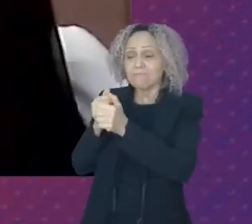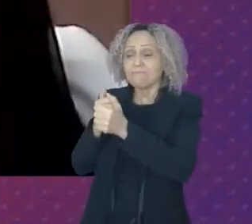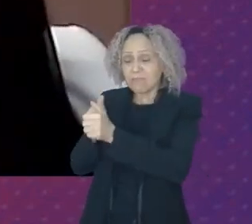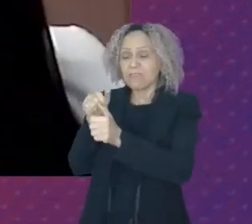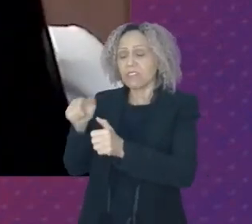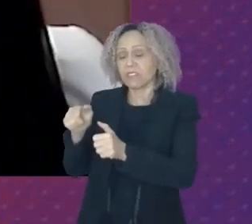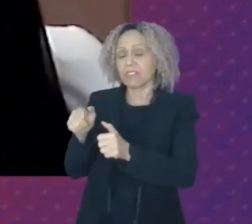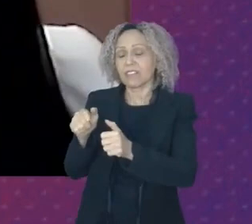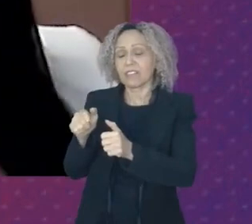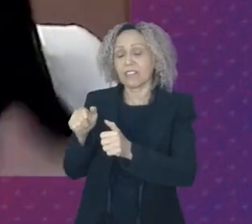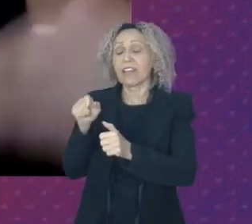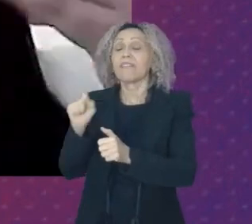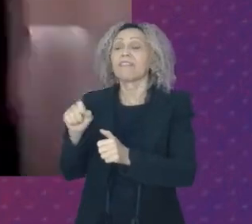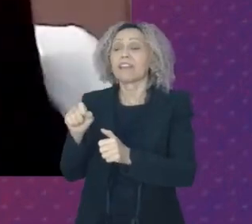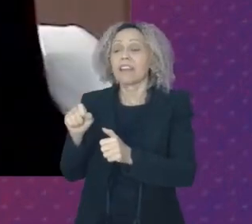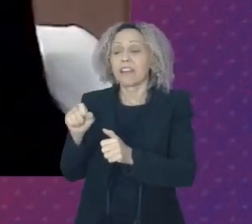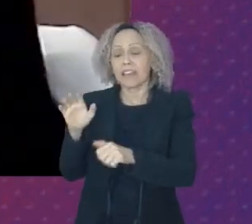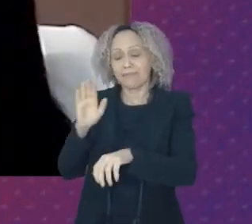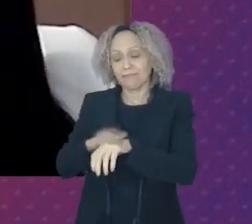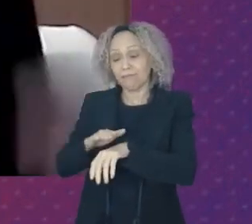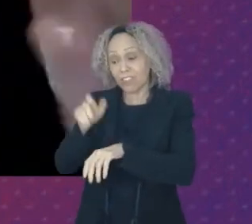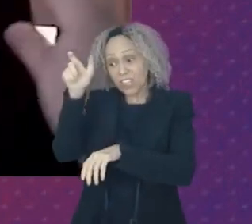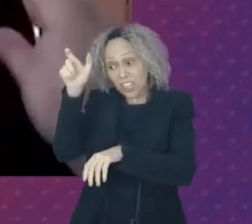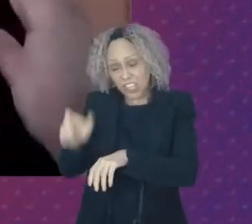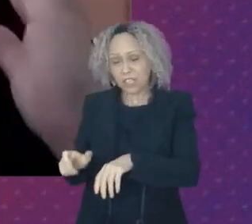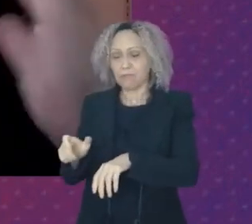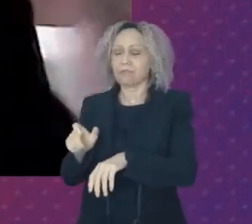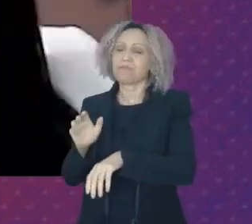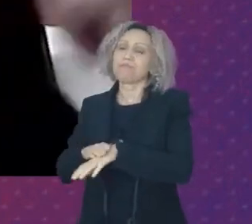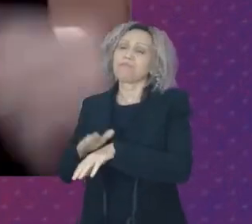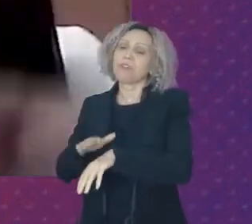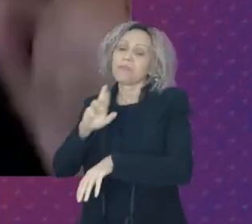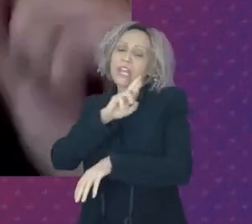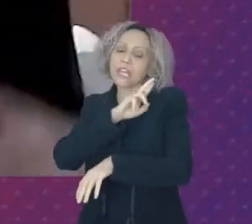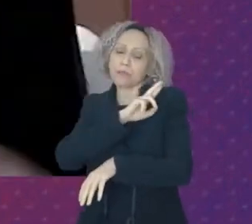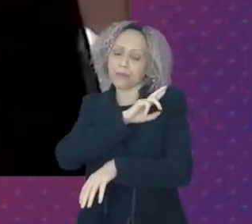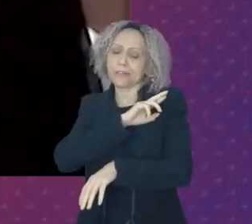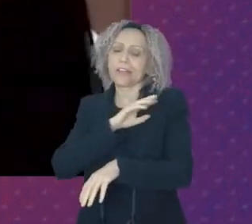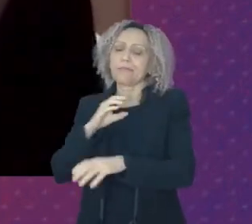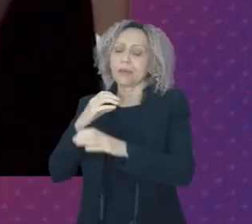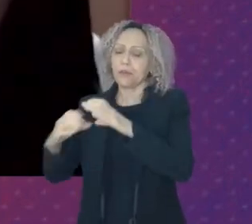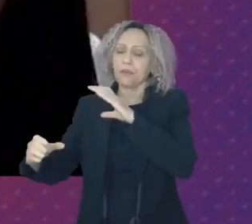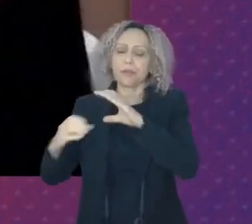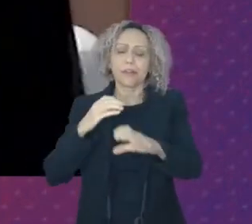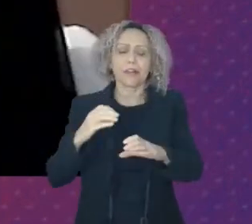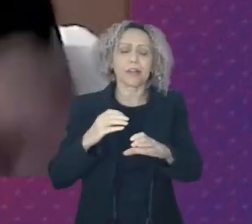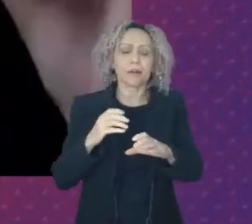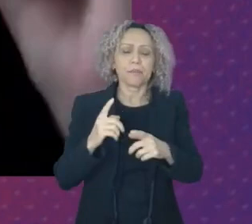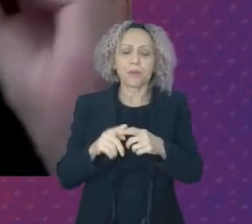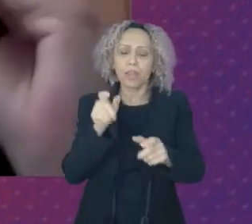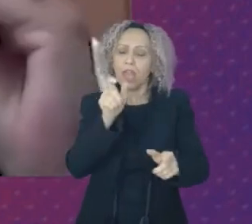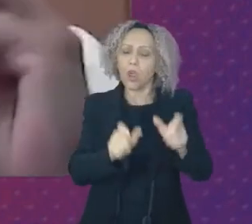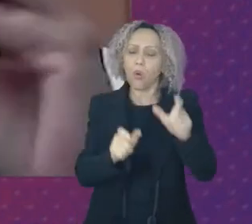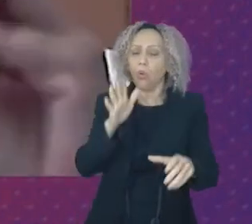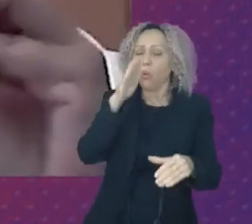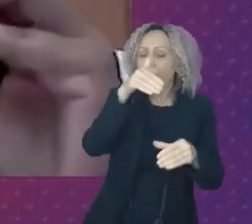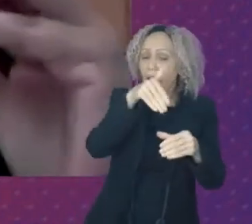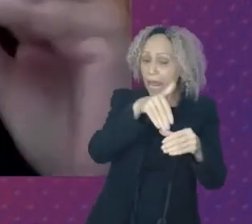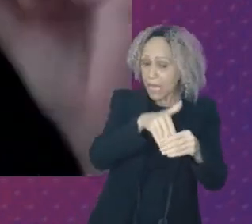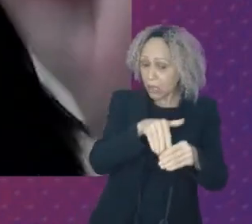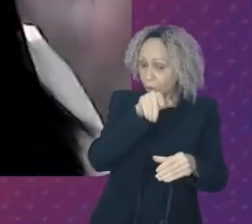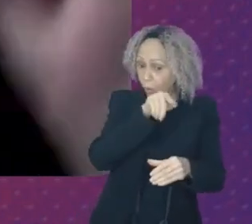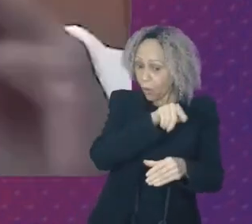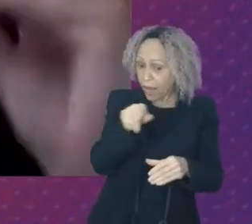vai te ajudar a crescer mais rápido, mas porque o eleitor precisa entender que